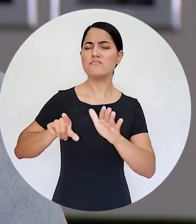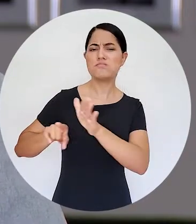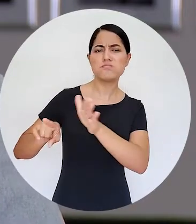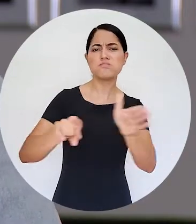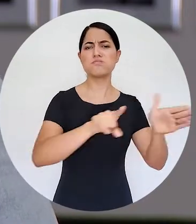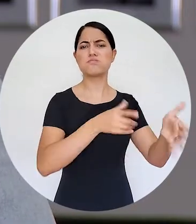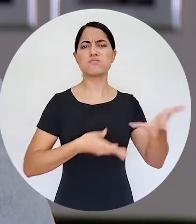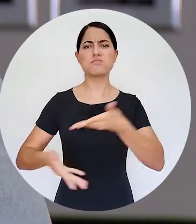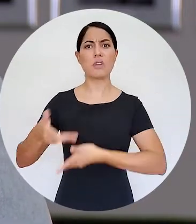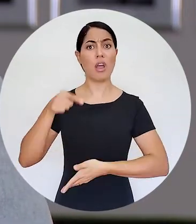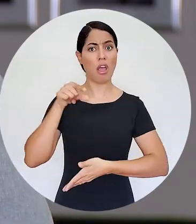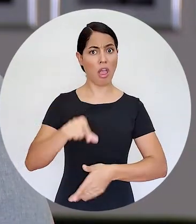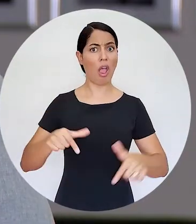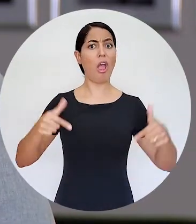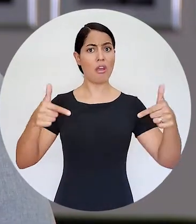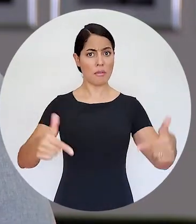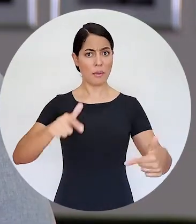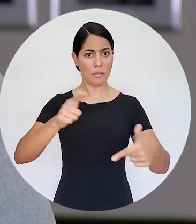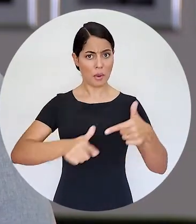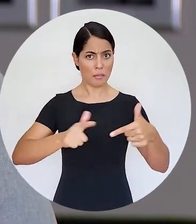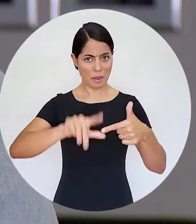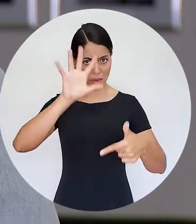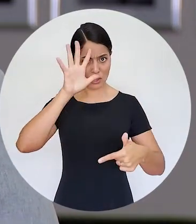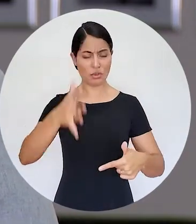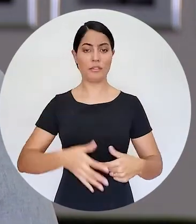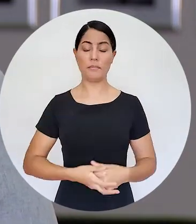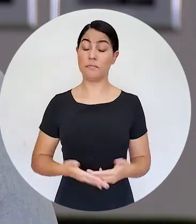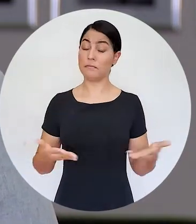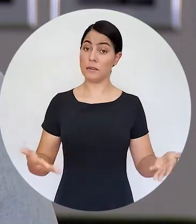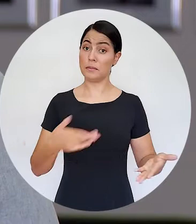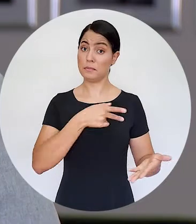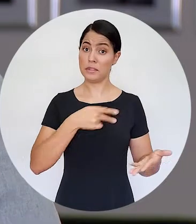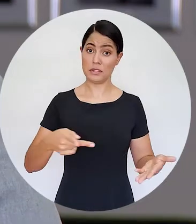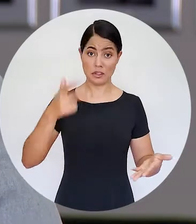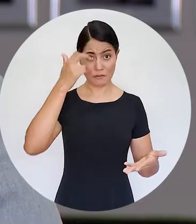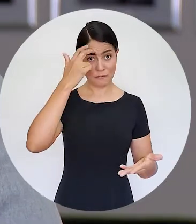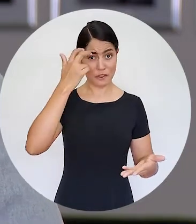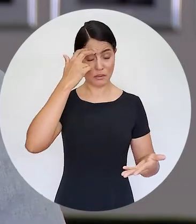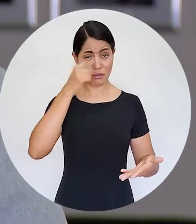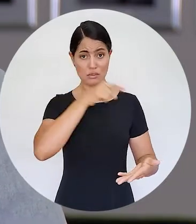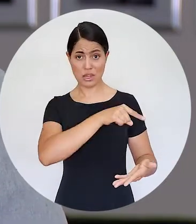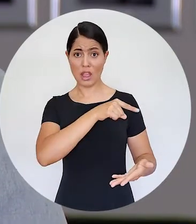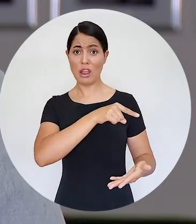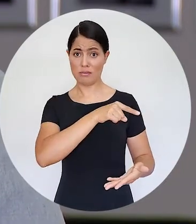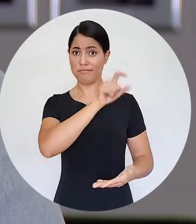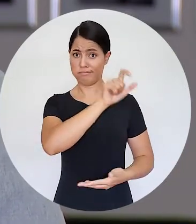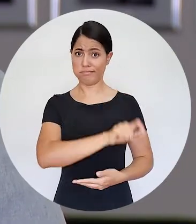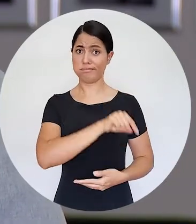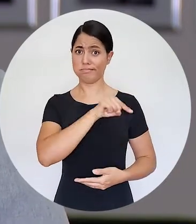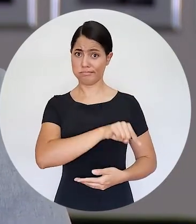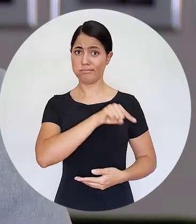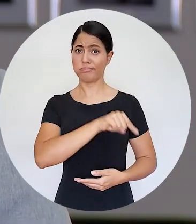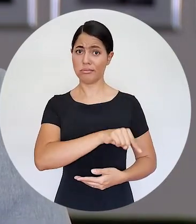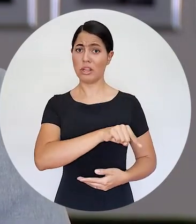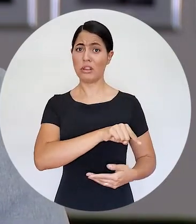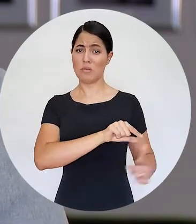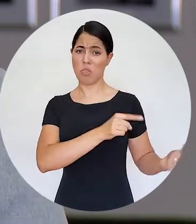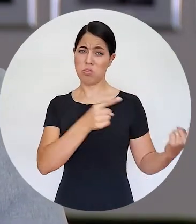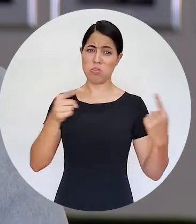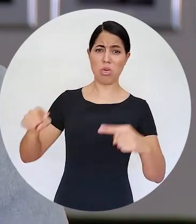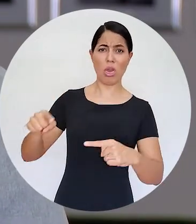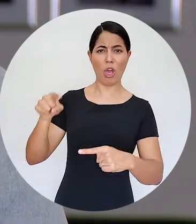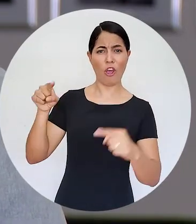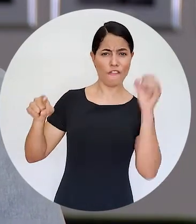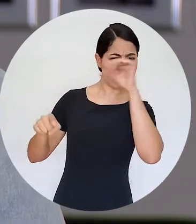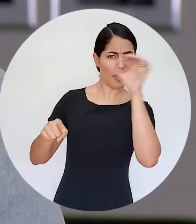como as mais adequadas para mitigar o problema para Santa Cruz "O desembargador ofendeu os